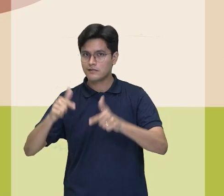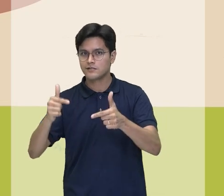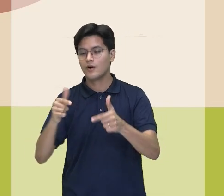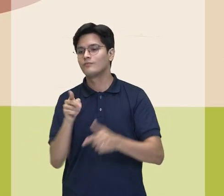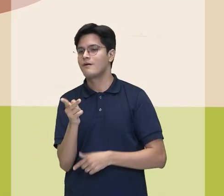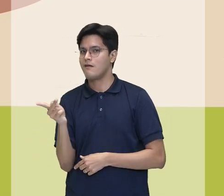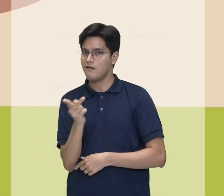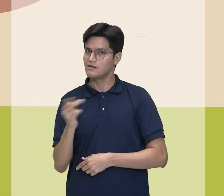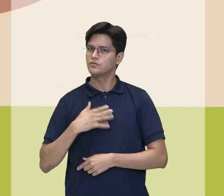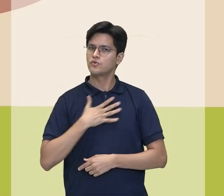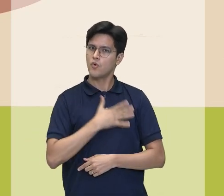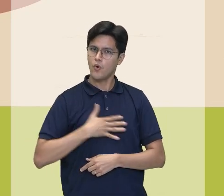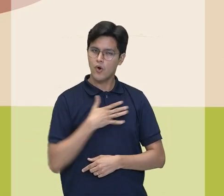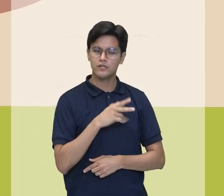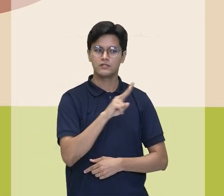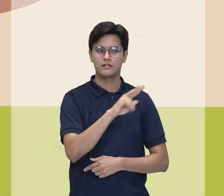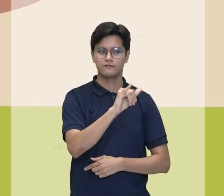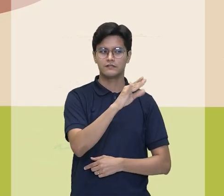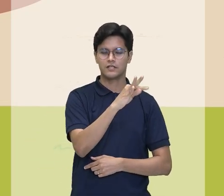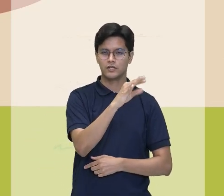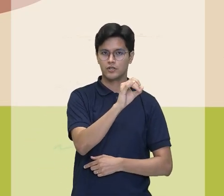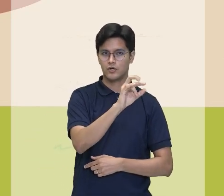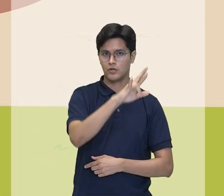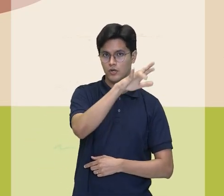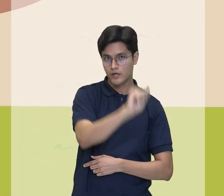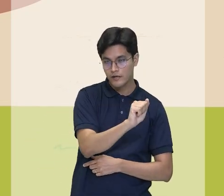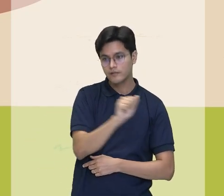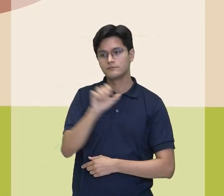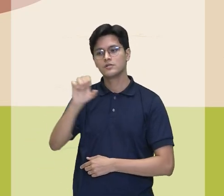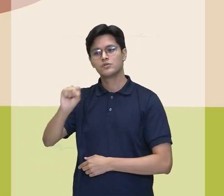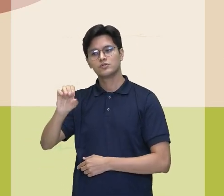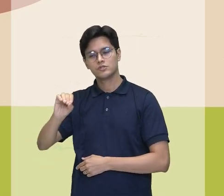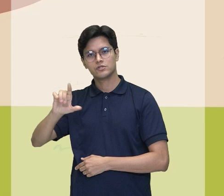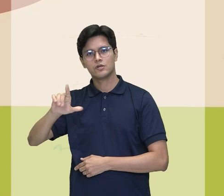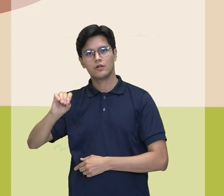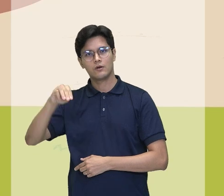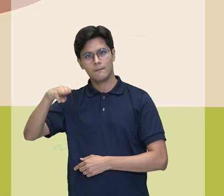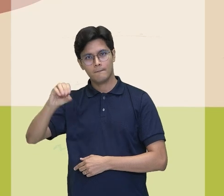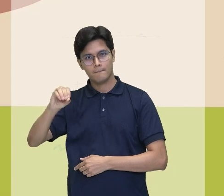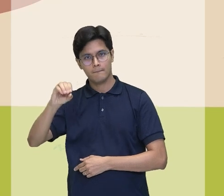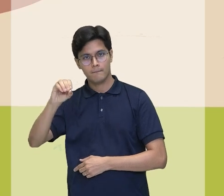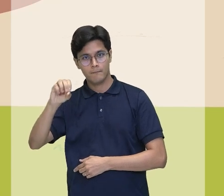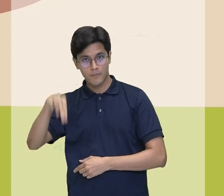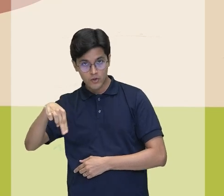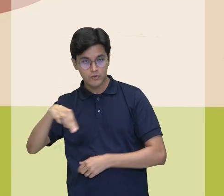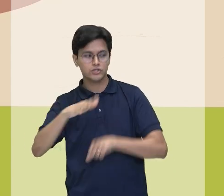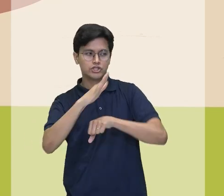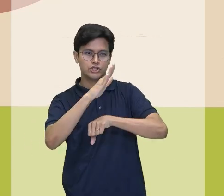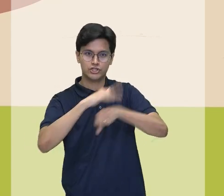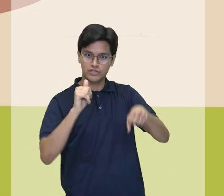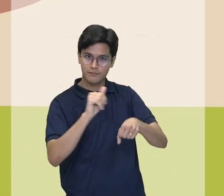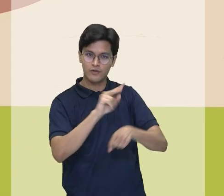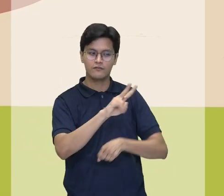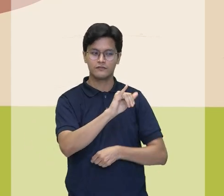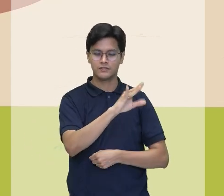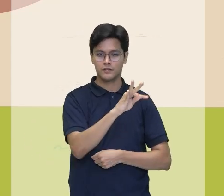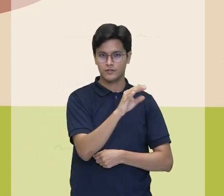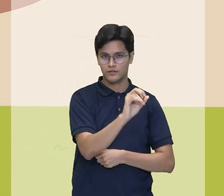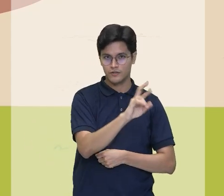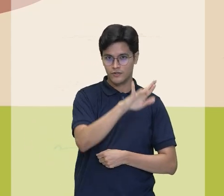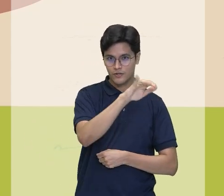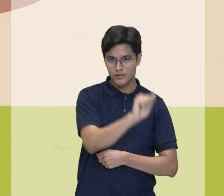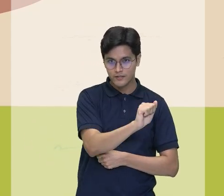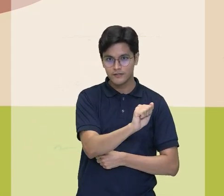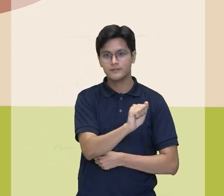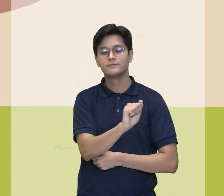chamou quem? Chamou a Victoria. A chamou. Chamou-a. The teacher talks to her.